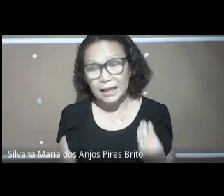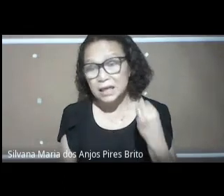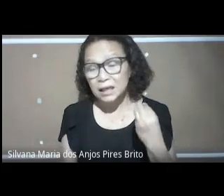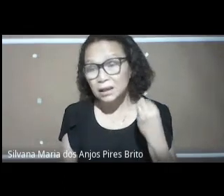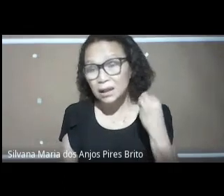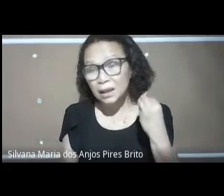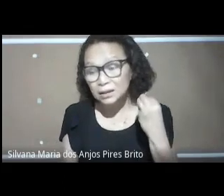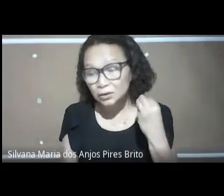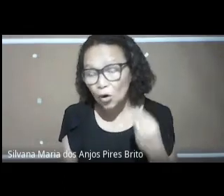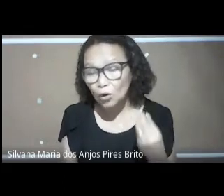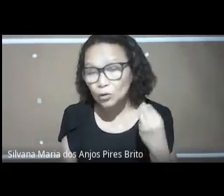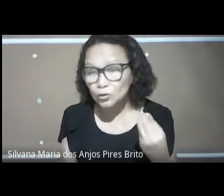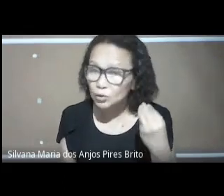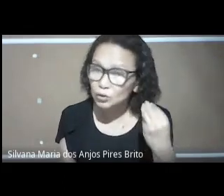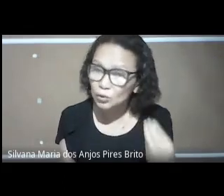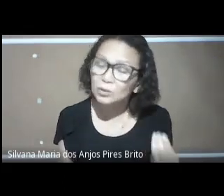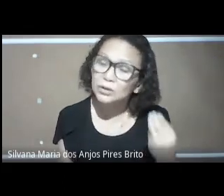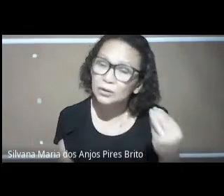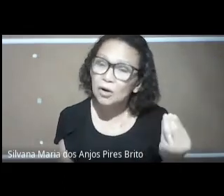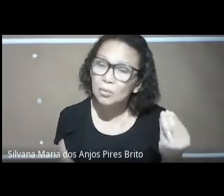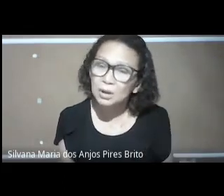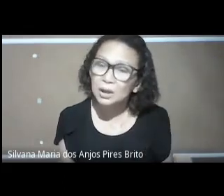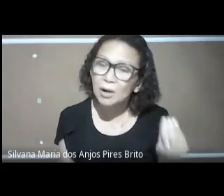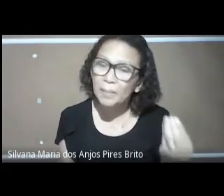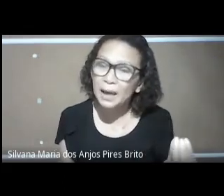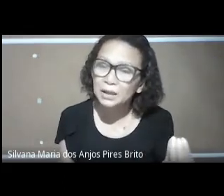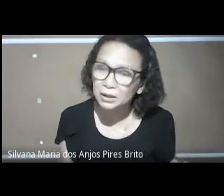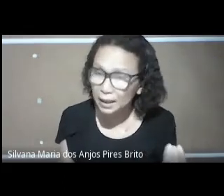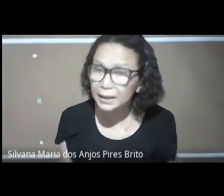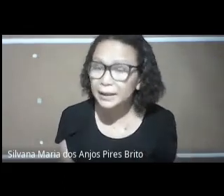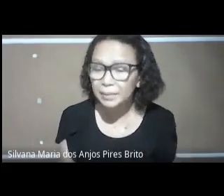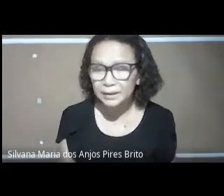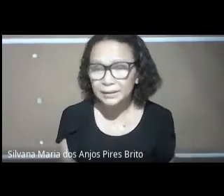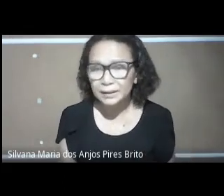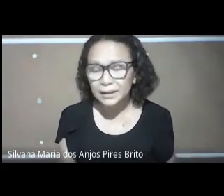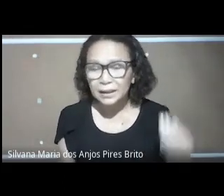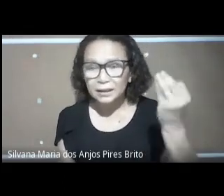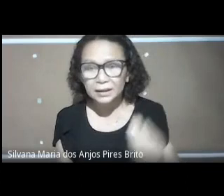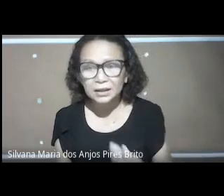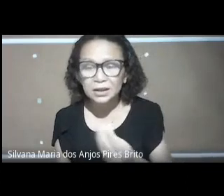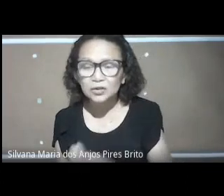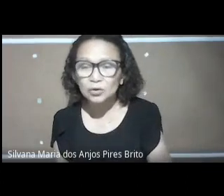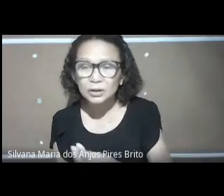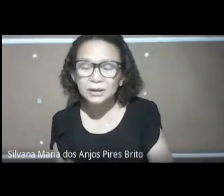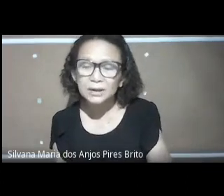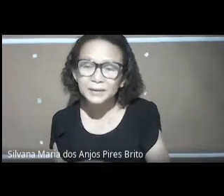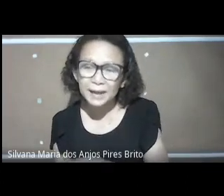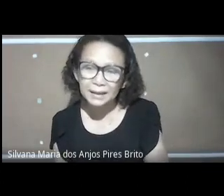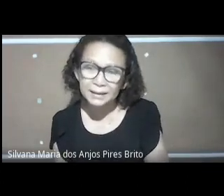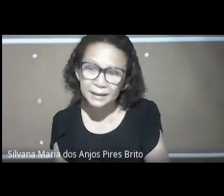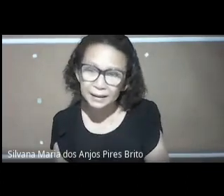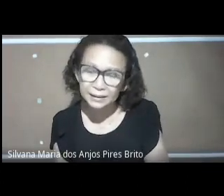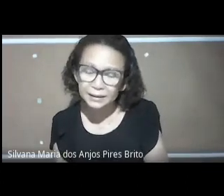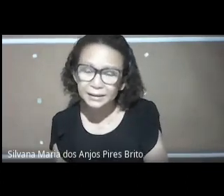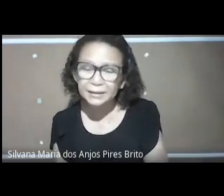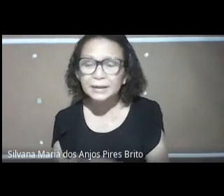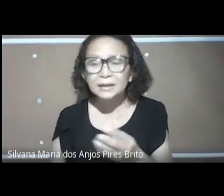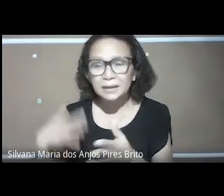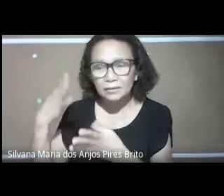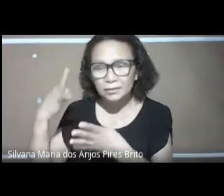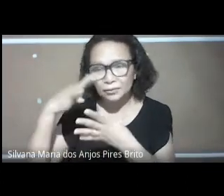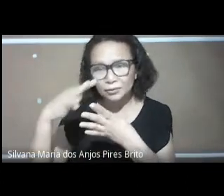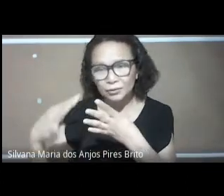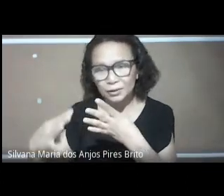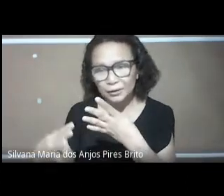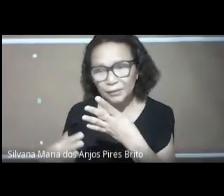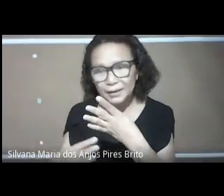dizer que nem todos os surdos se comunicam a partir da Libras. Existem surdos que são sinalizantes,